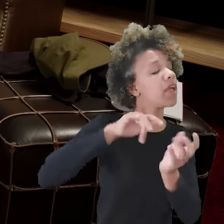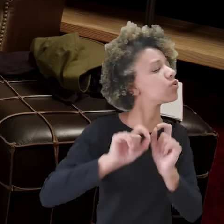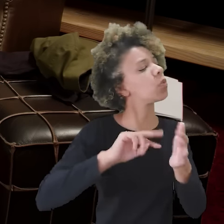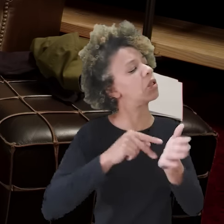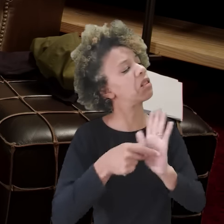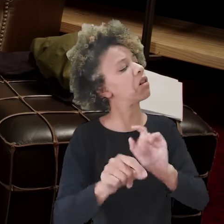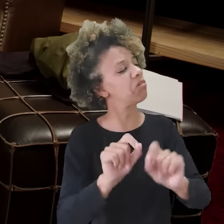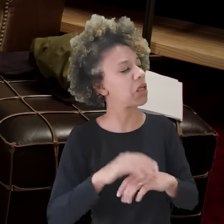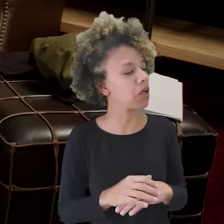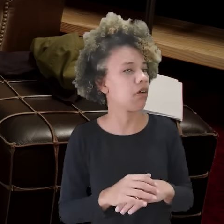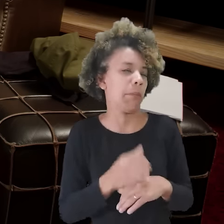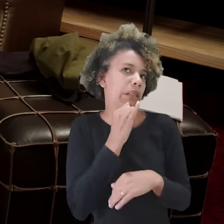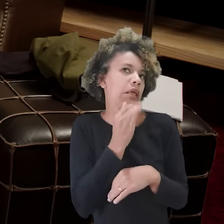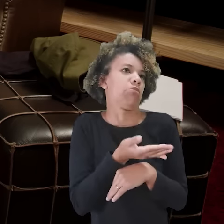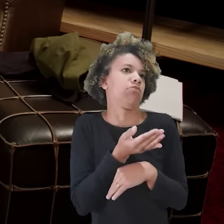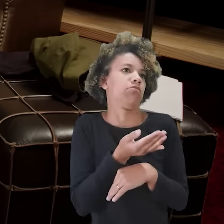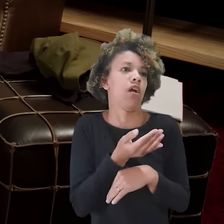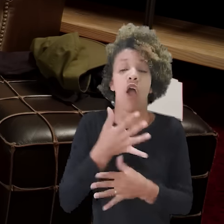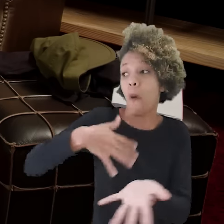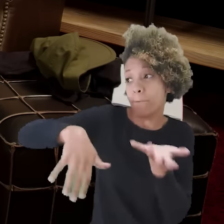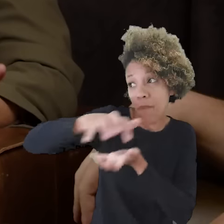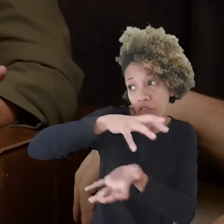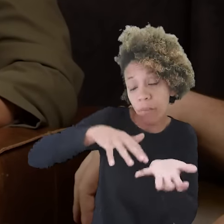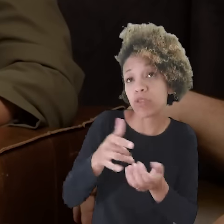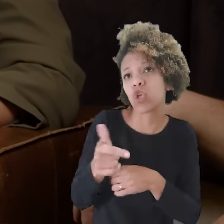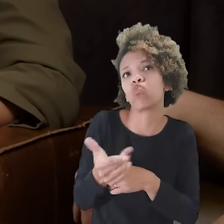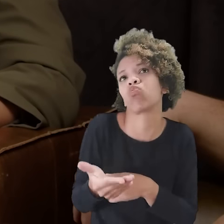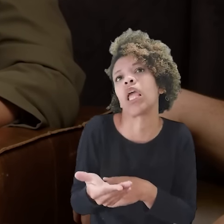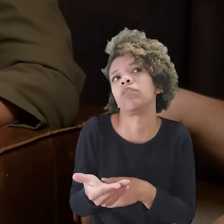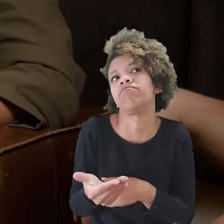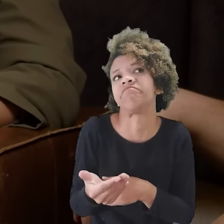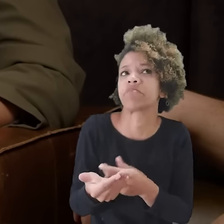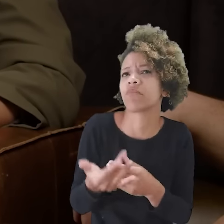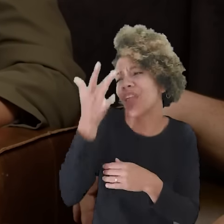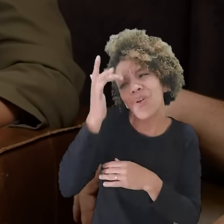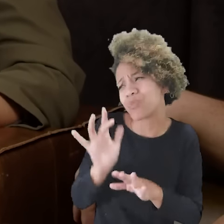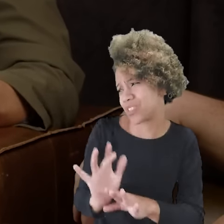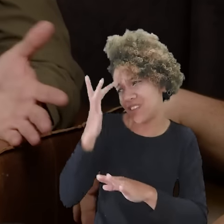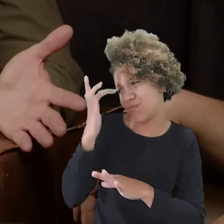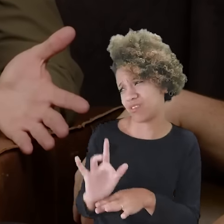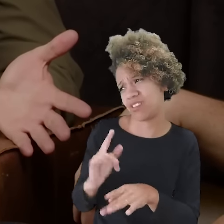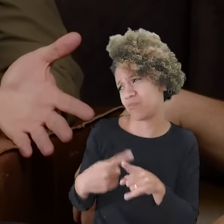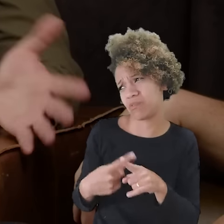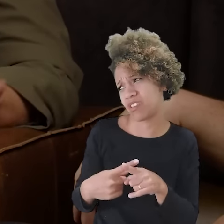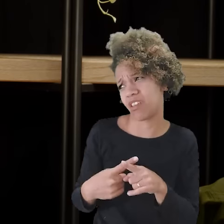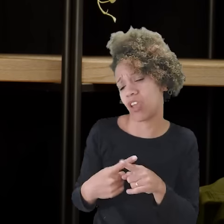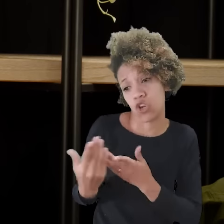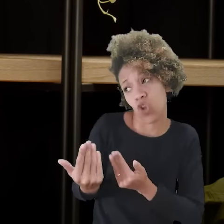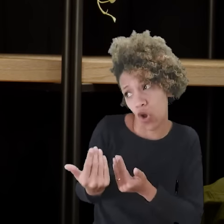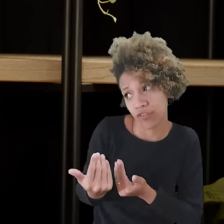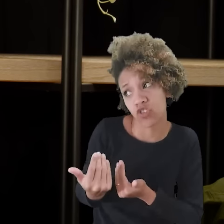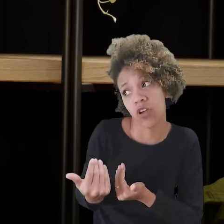tipo a galera é é um movimento que já não tem já não tem mais essa eu não sei exatamente que não era era muito novo